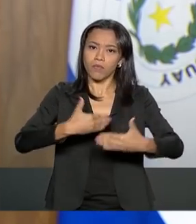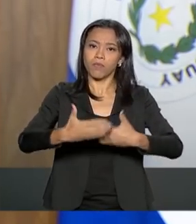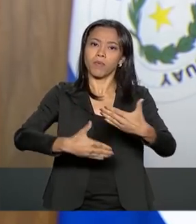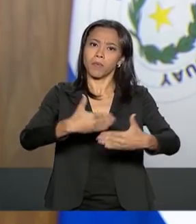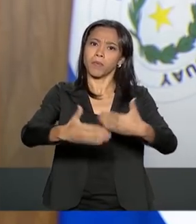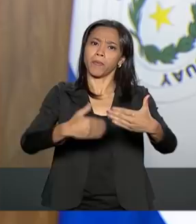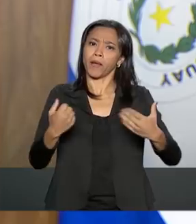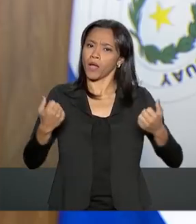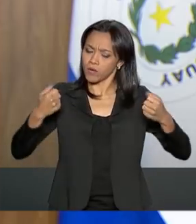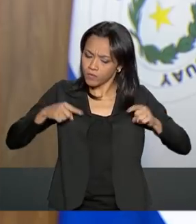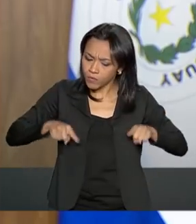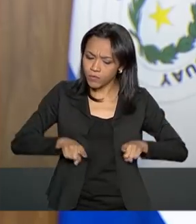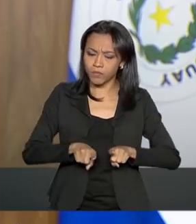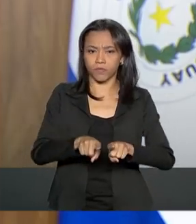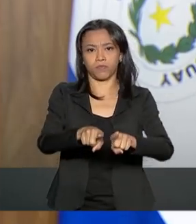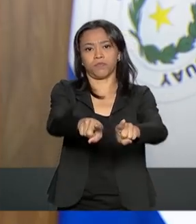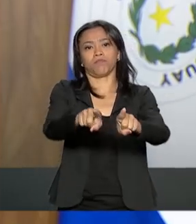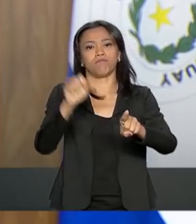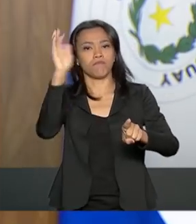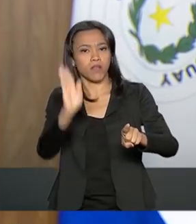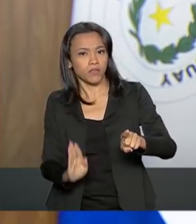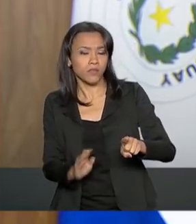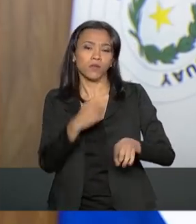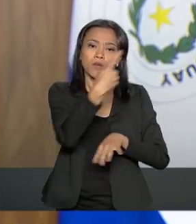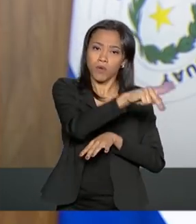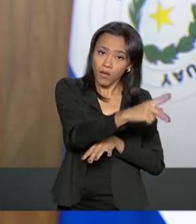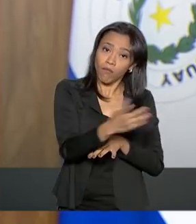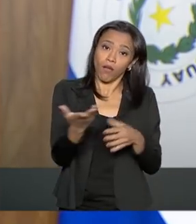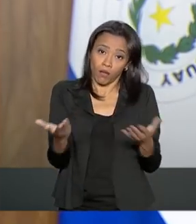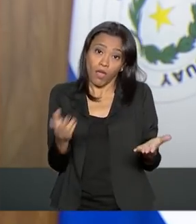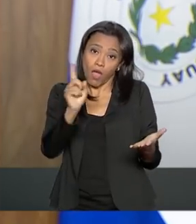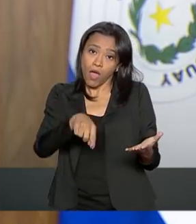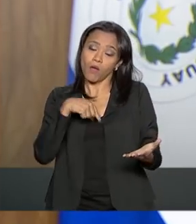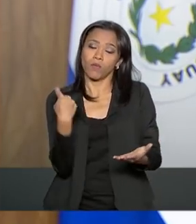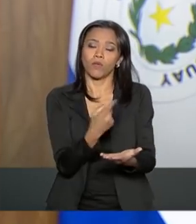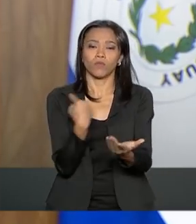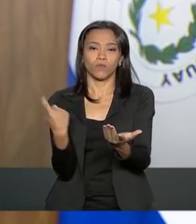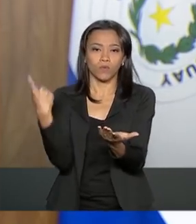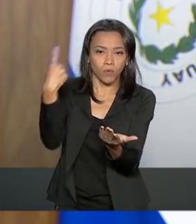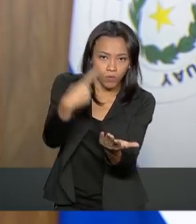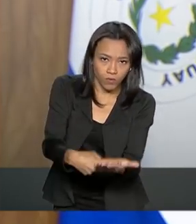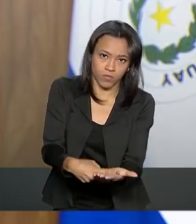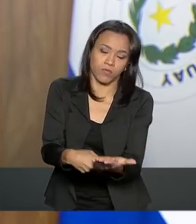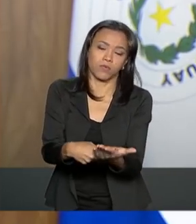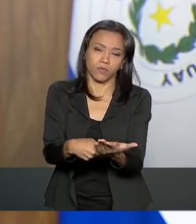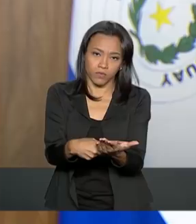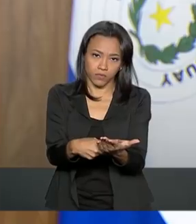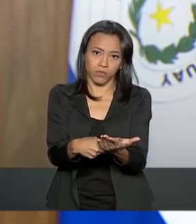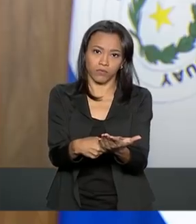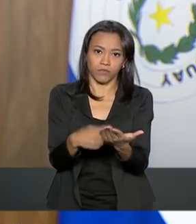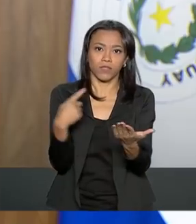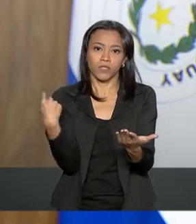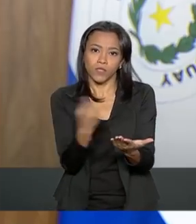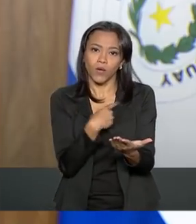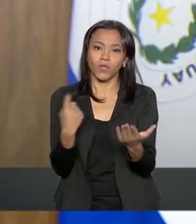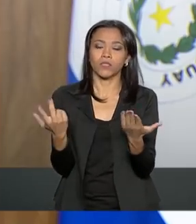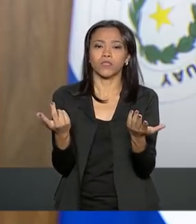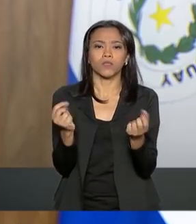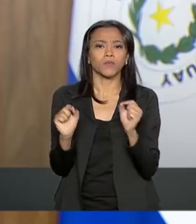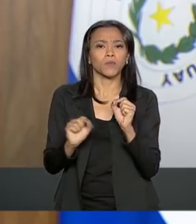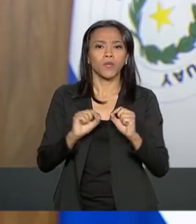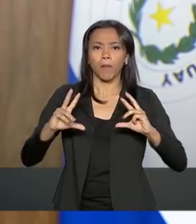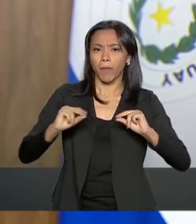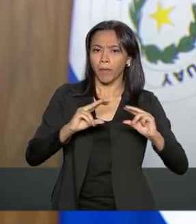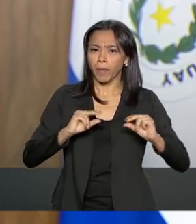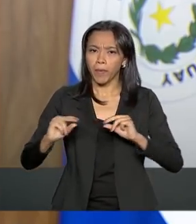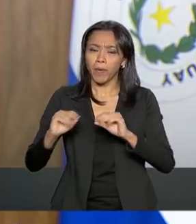e esse é o compromisso que nós construímos com o senhor presidente, com a sua equipe